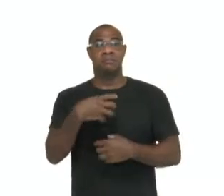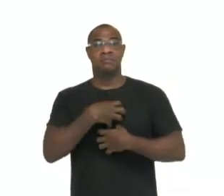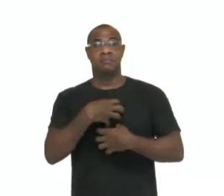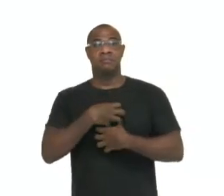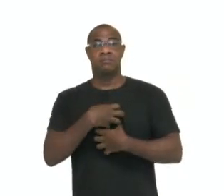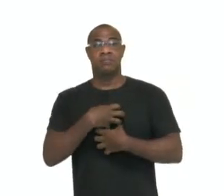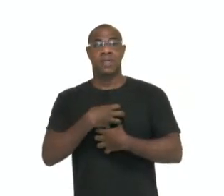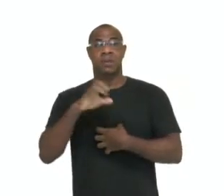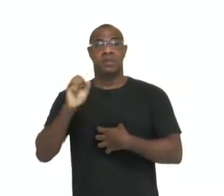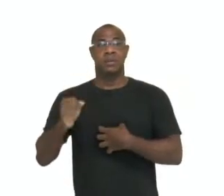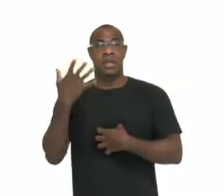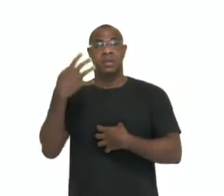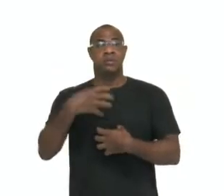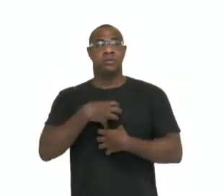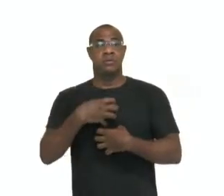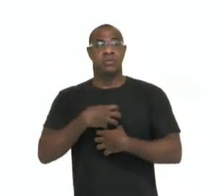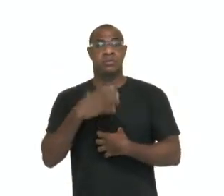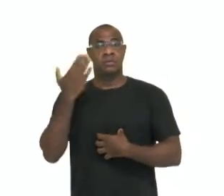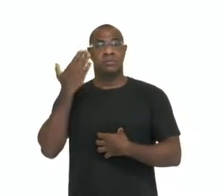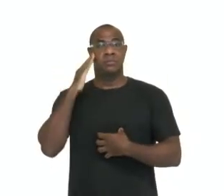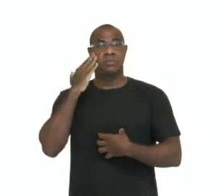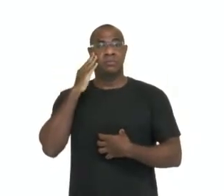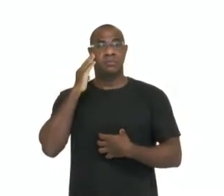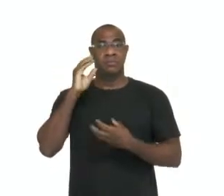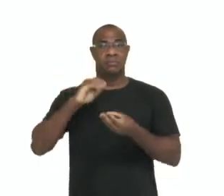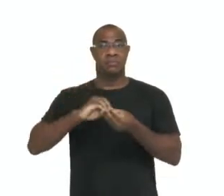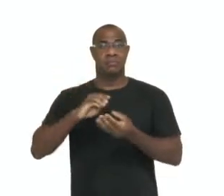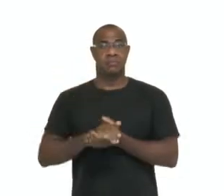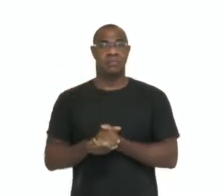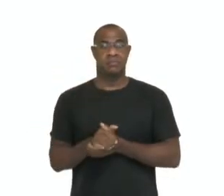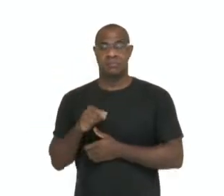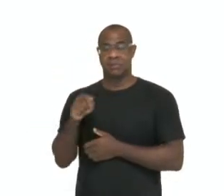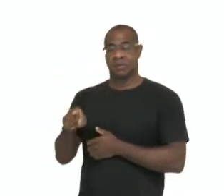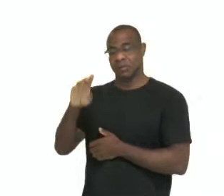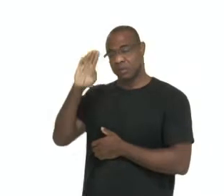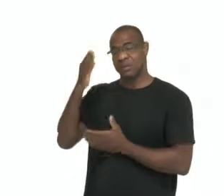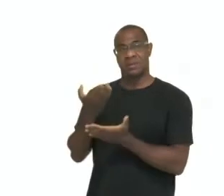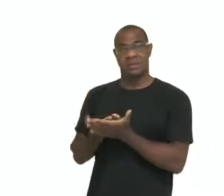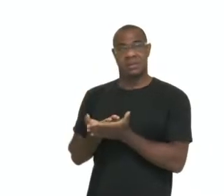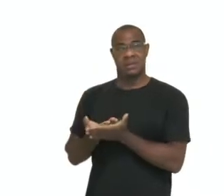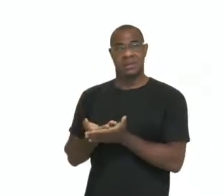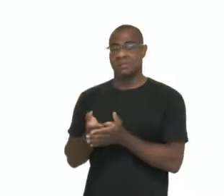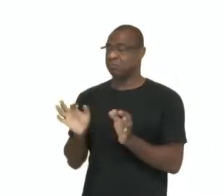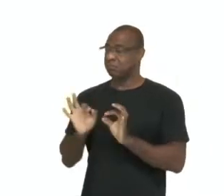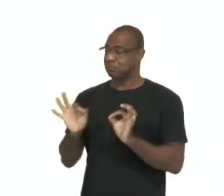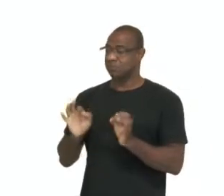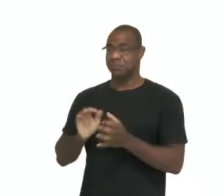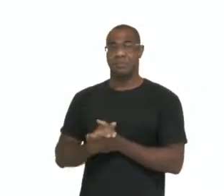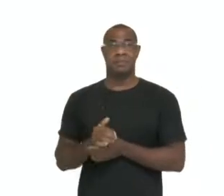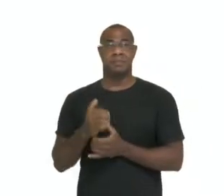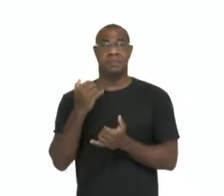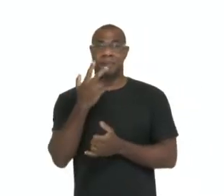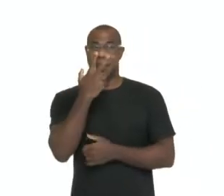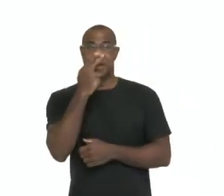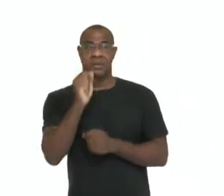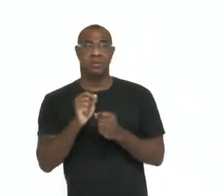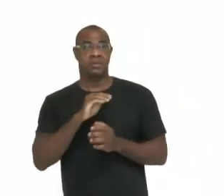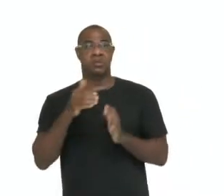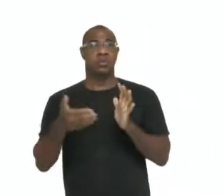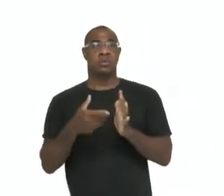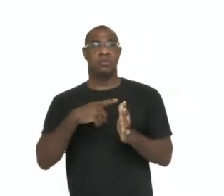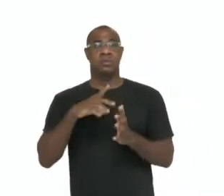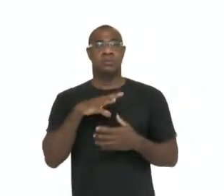que... Compreendo seu gesto. A senhora não crê em tais cálculos? Parece-lhe que todos têm a